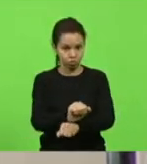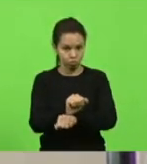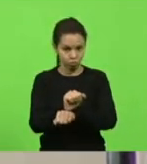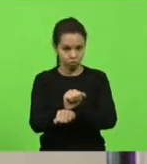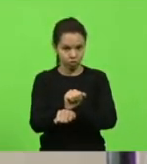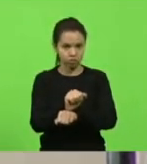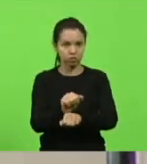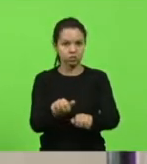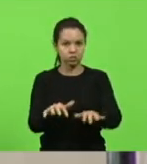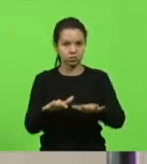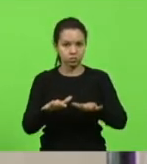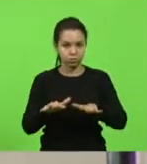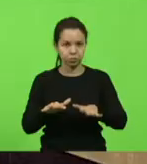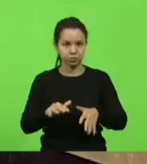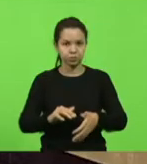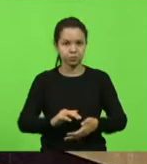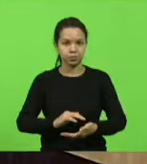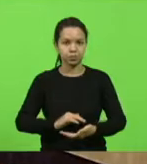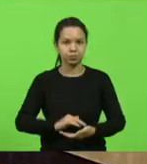sessão